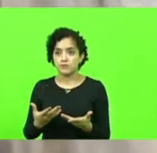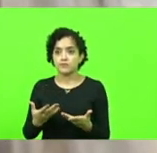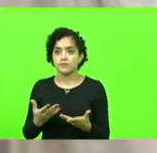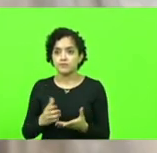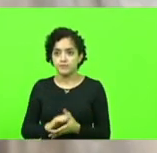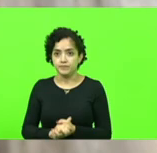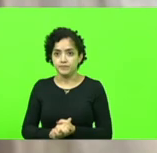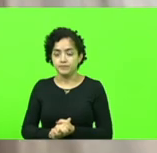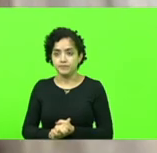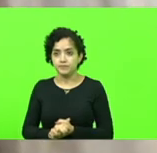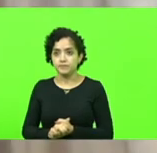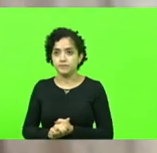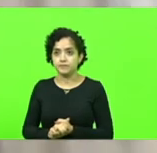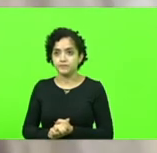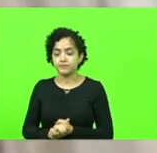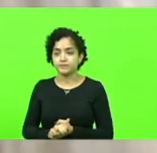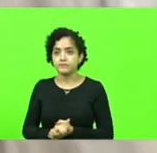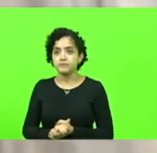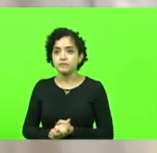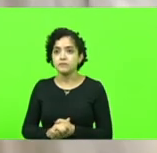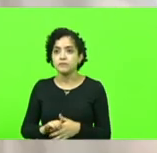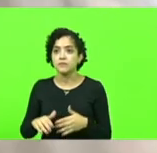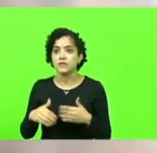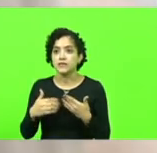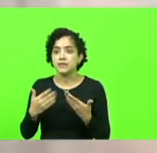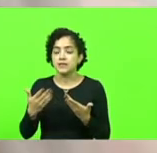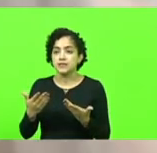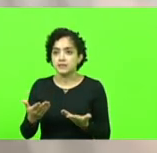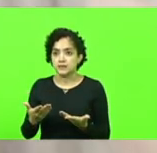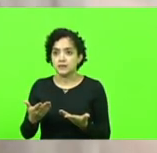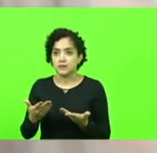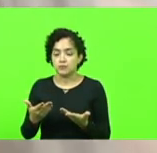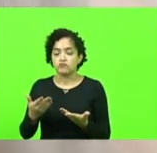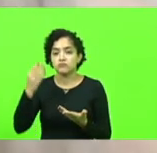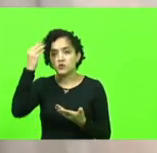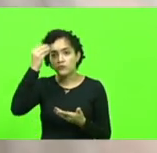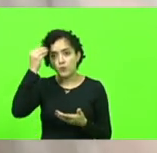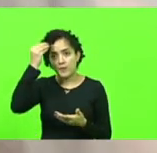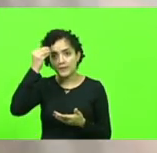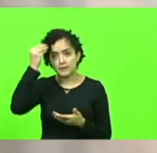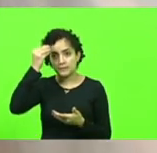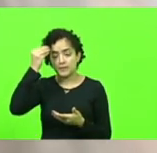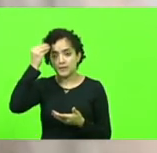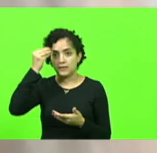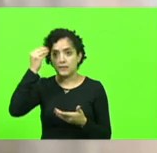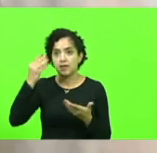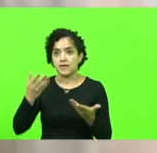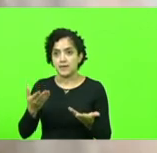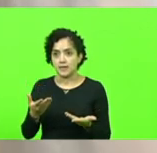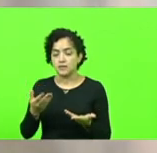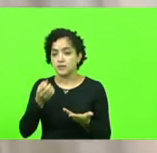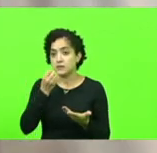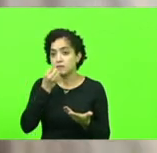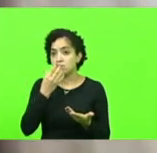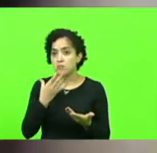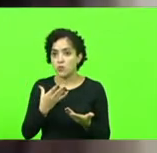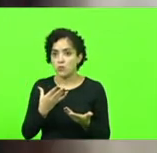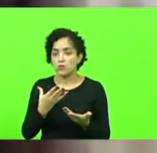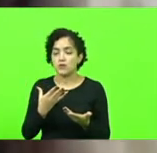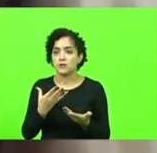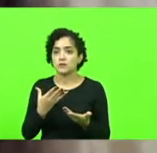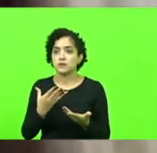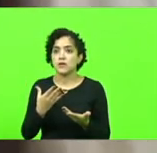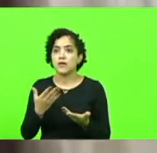sensorial. Então, eu tive uma experiência muito, muito boa, tá? Em todas